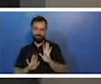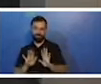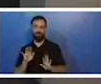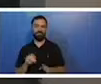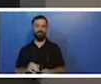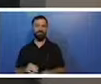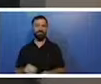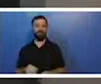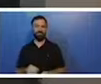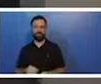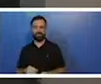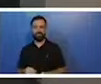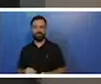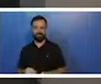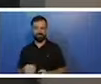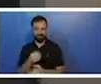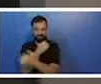estaremos juntos na escola tá bom forte abraço